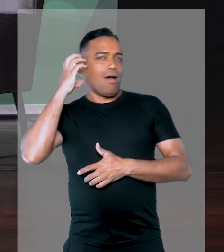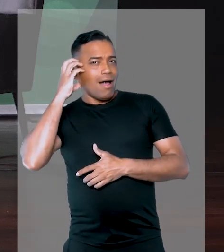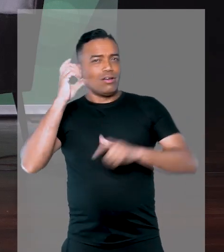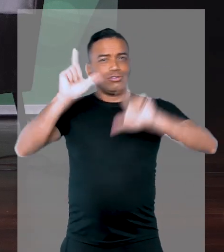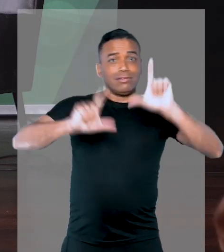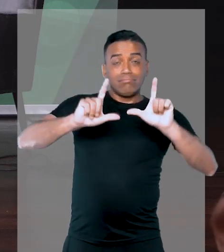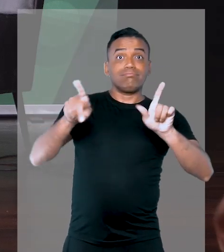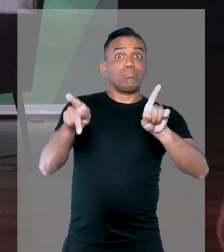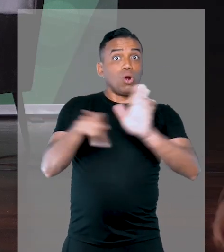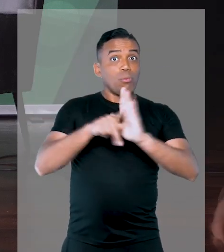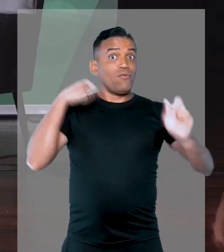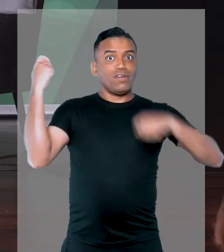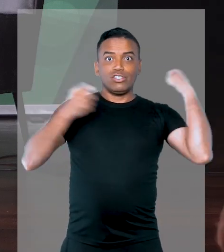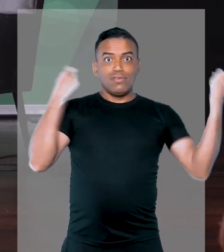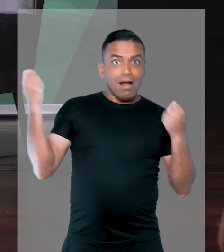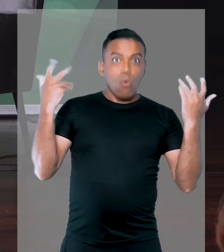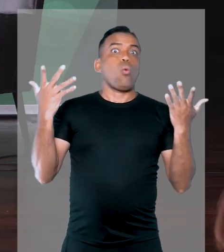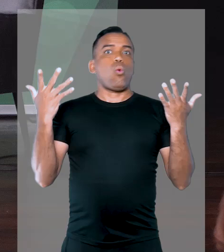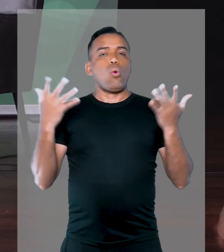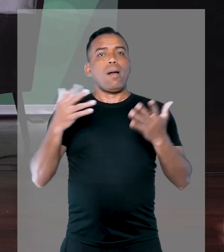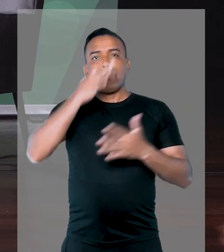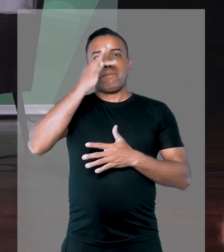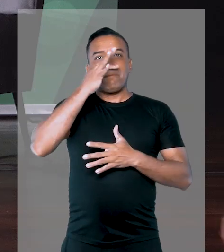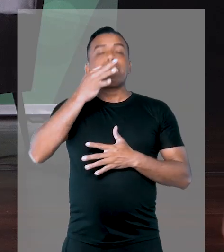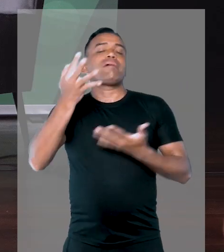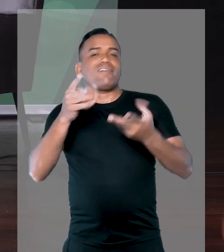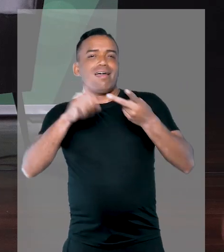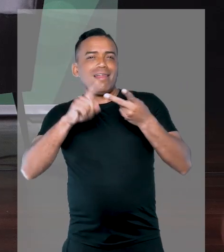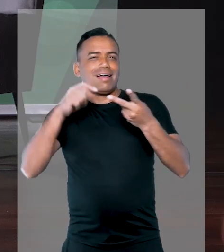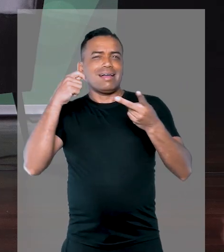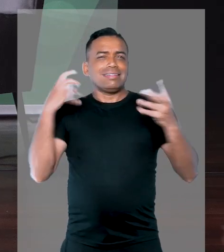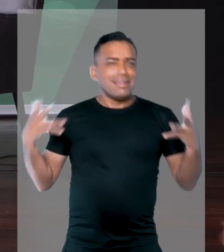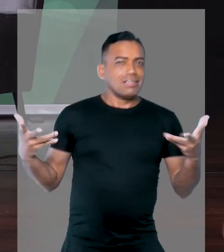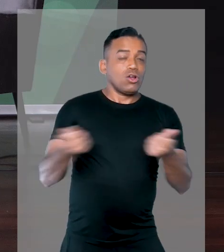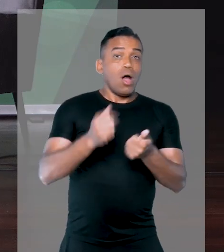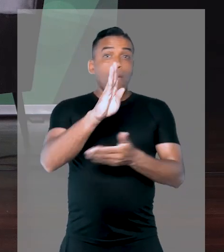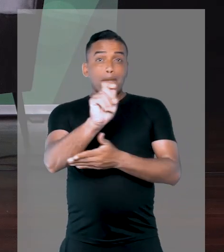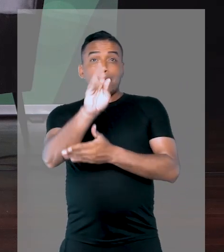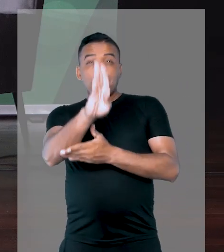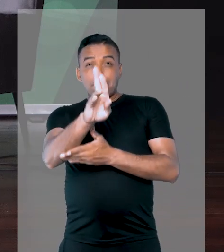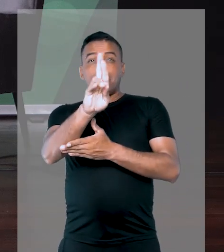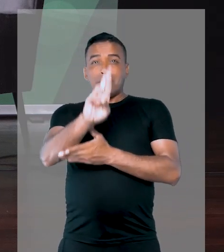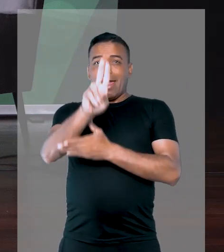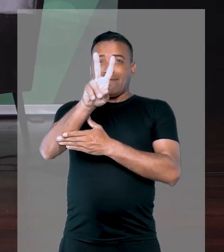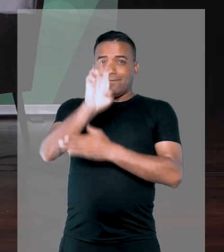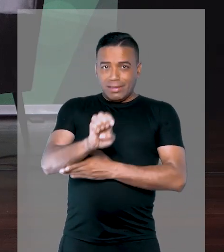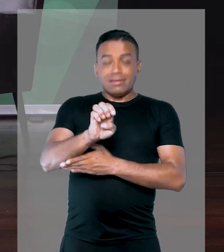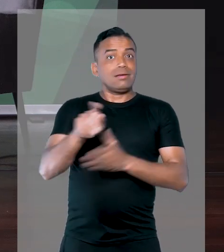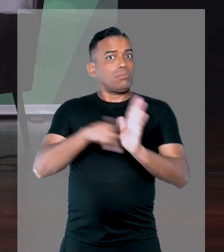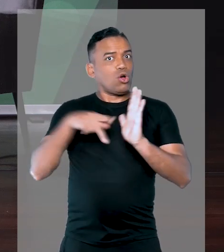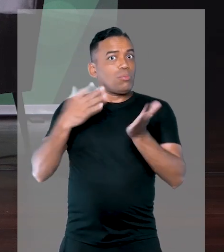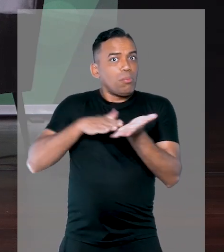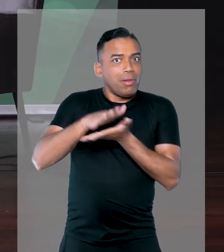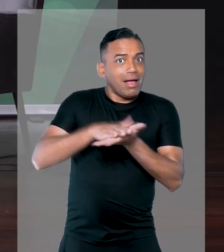realizou a cobertura de festivais musicais como Primavera Sound, Sensacional e Breve. Todo Zelo de uma Flor é a sua